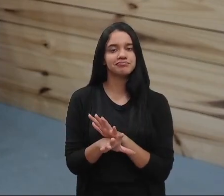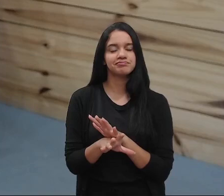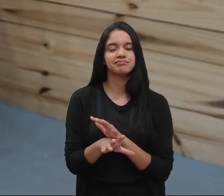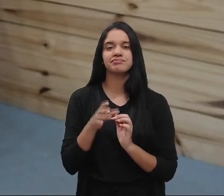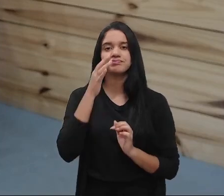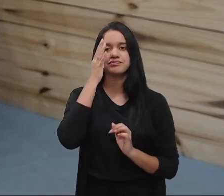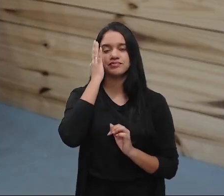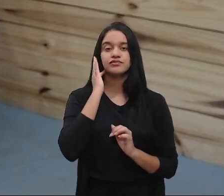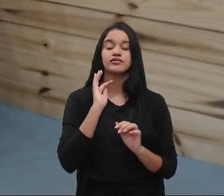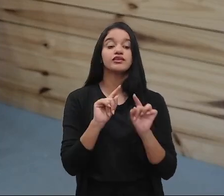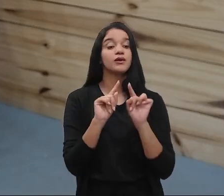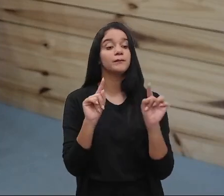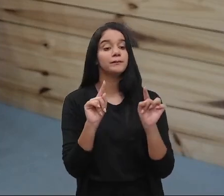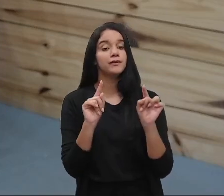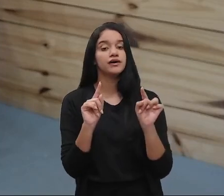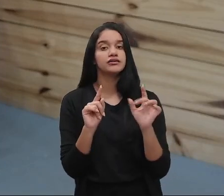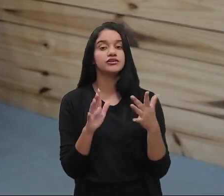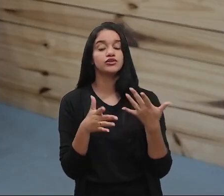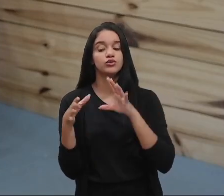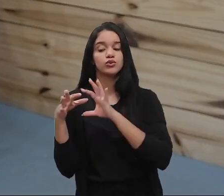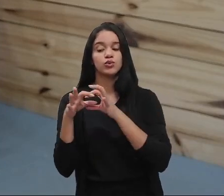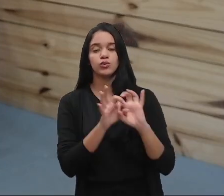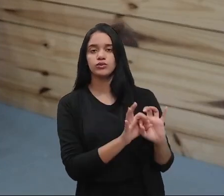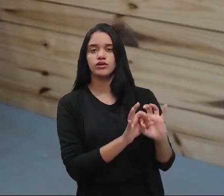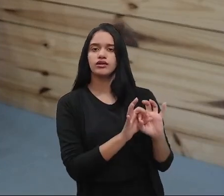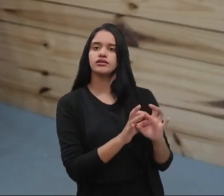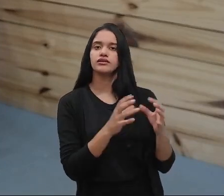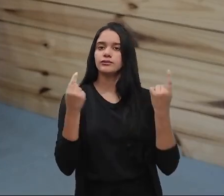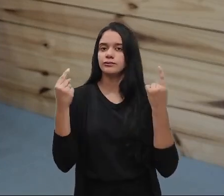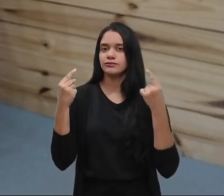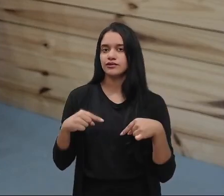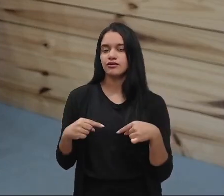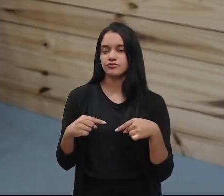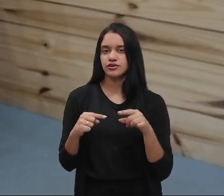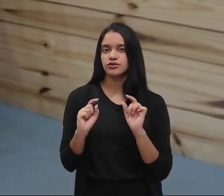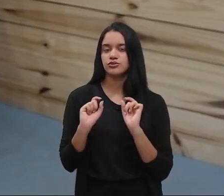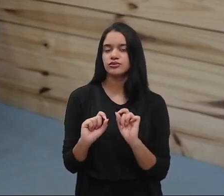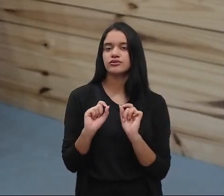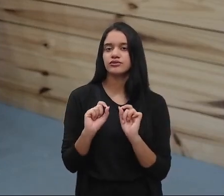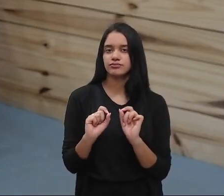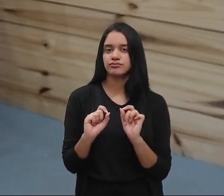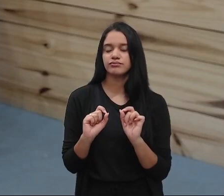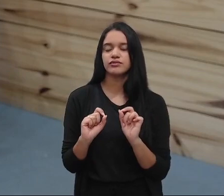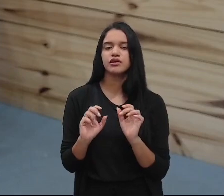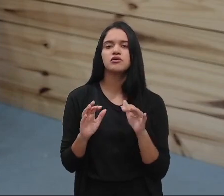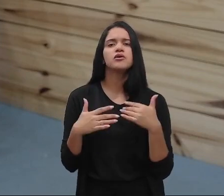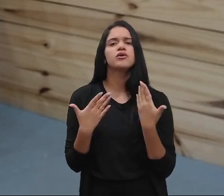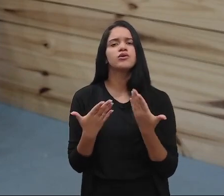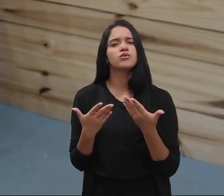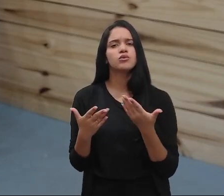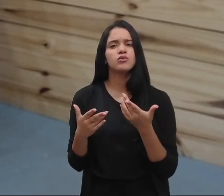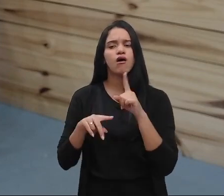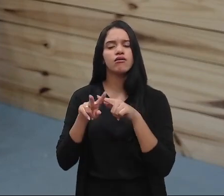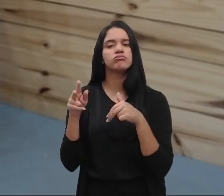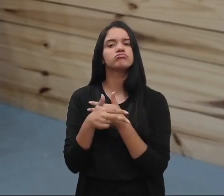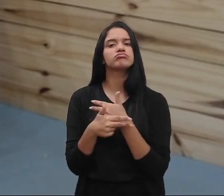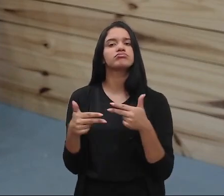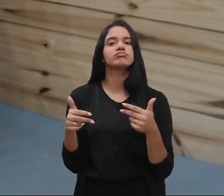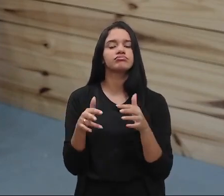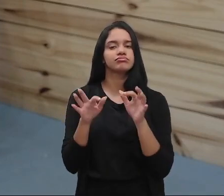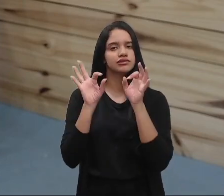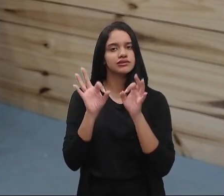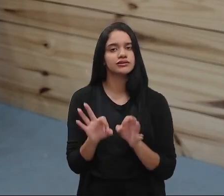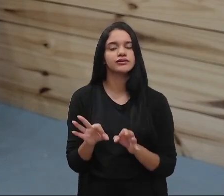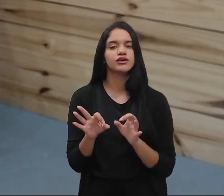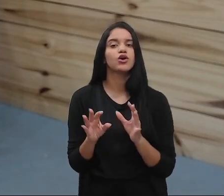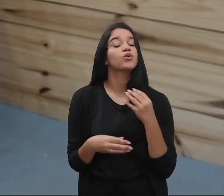tempo, mas nesse contexto desses desafios, não é? Das ferramentas, quais as ferramentas mais assertivas,